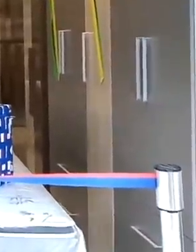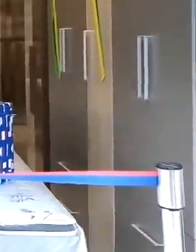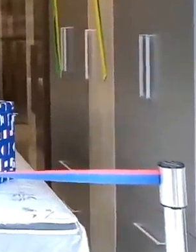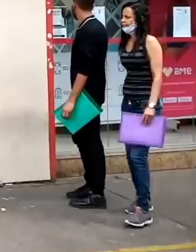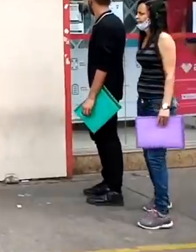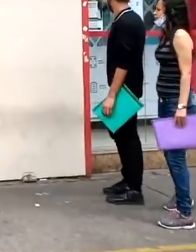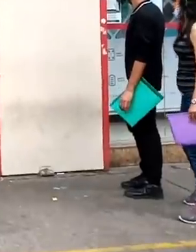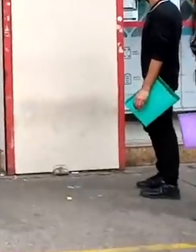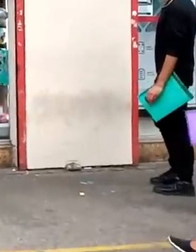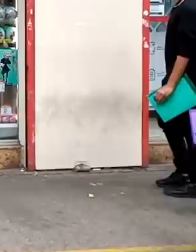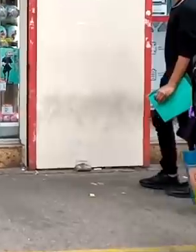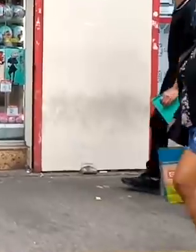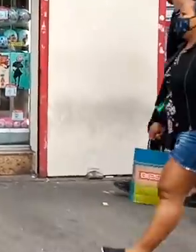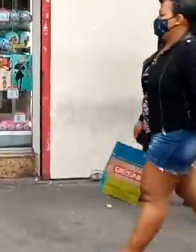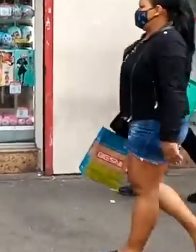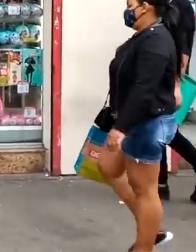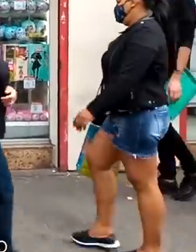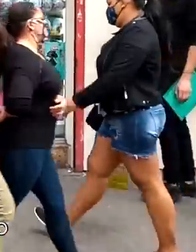Tchau.